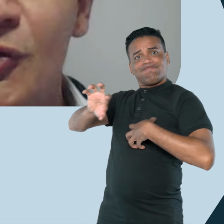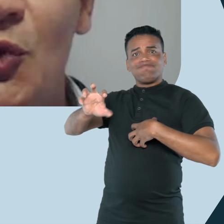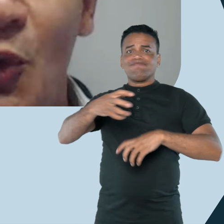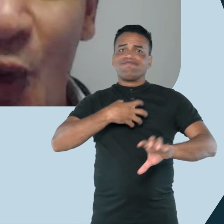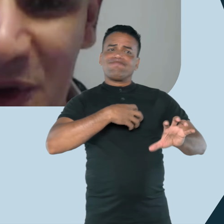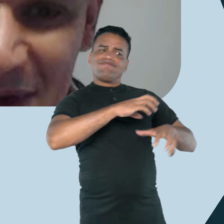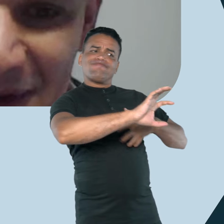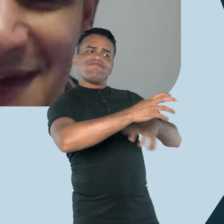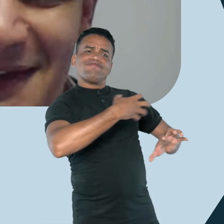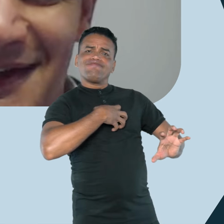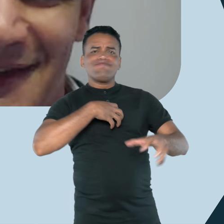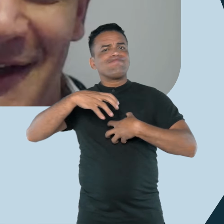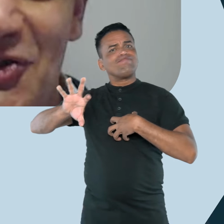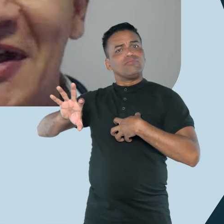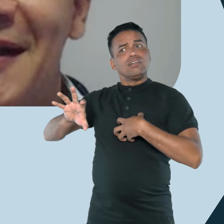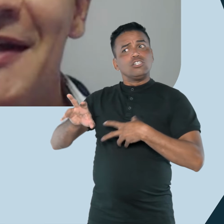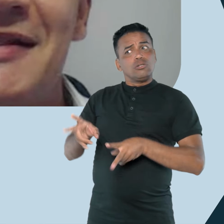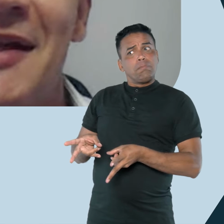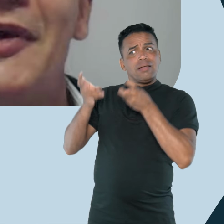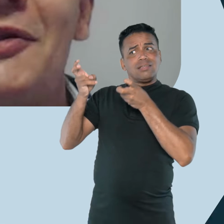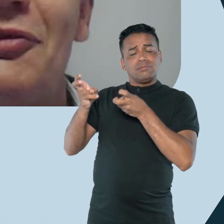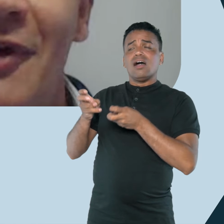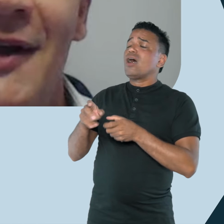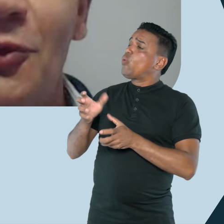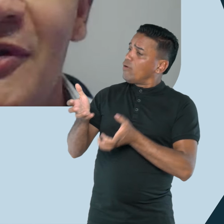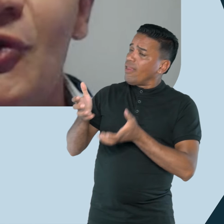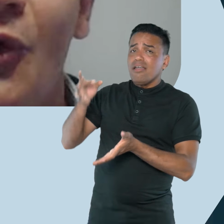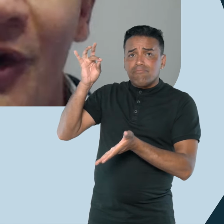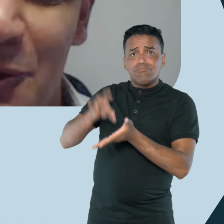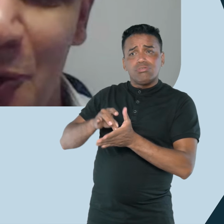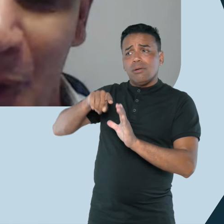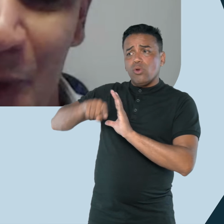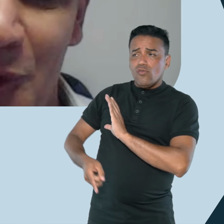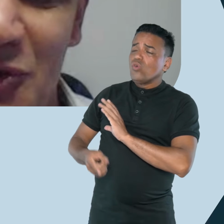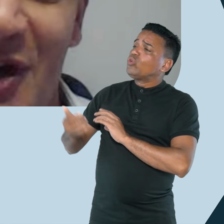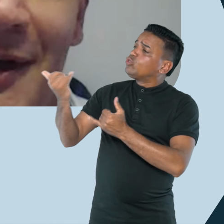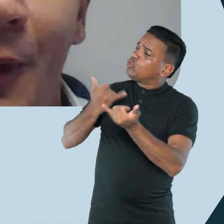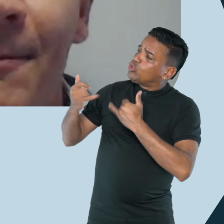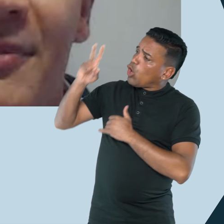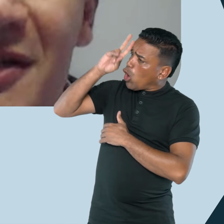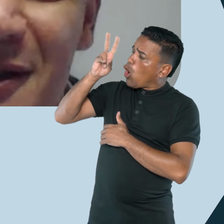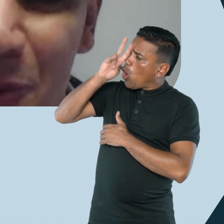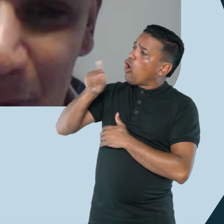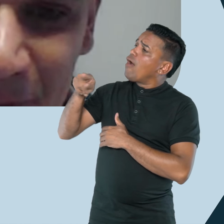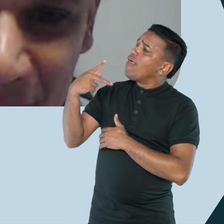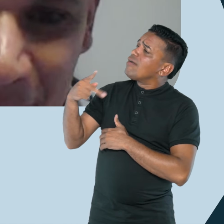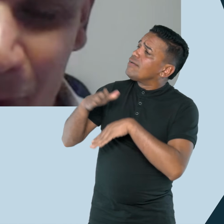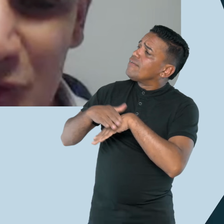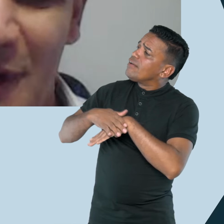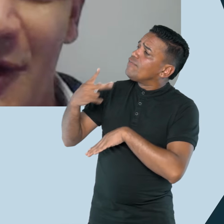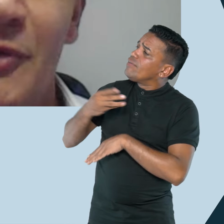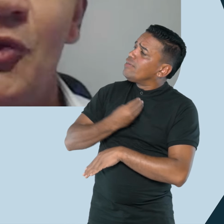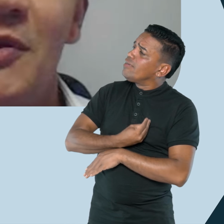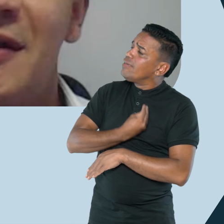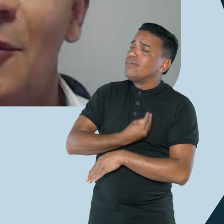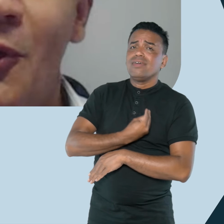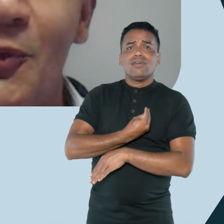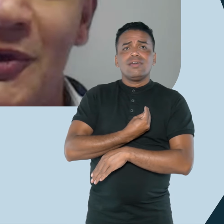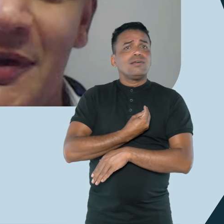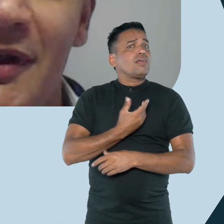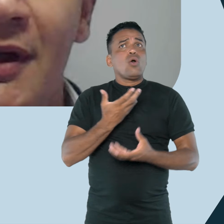De ter escuta, né? De querer saber de fato a história do outro, onde é que é o abismo, onde aquela pessoa